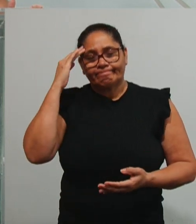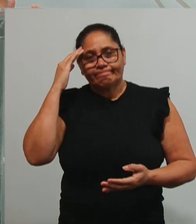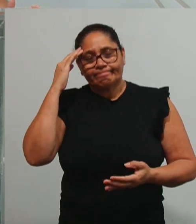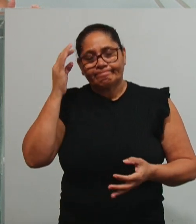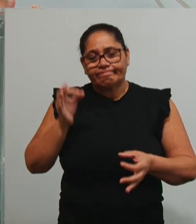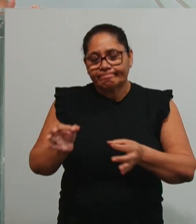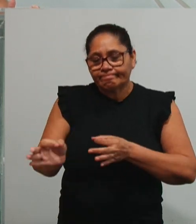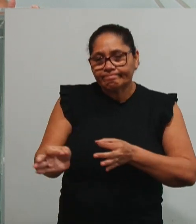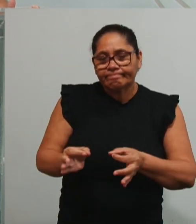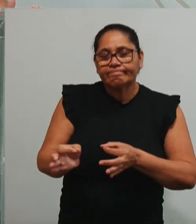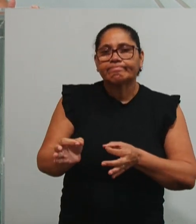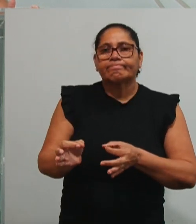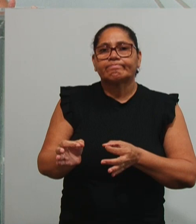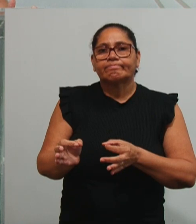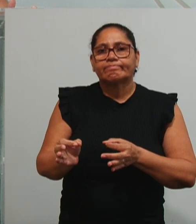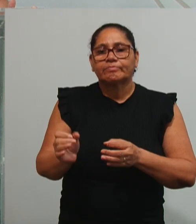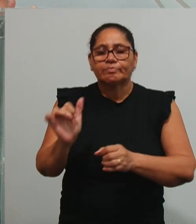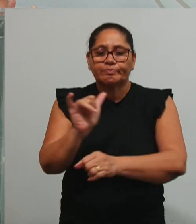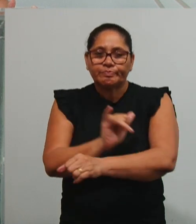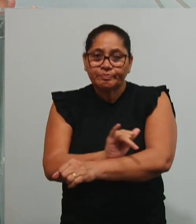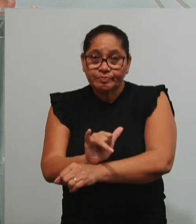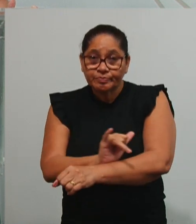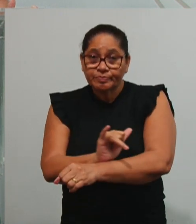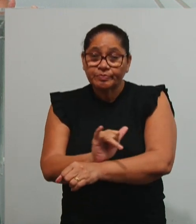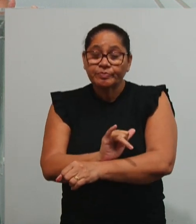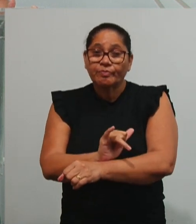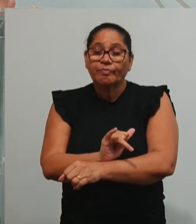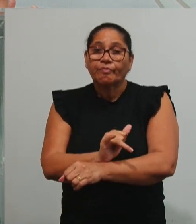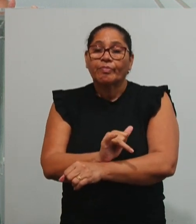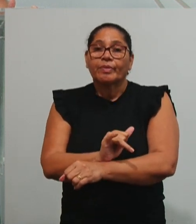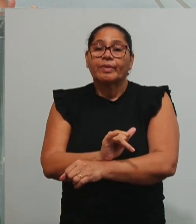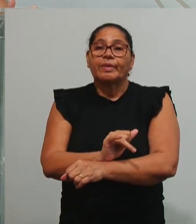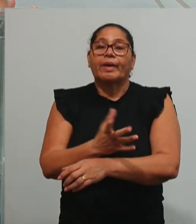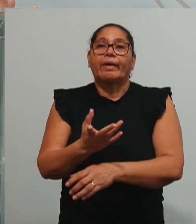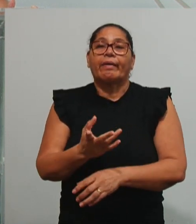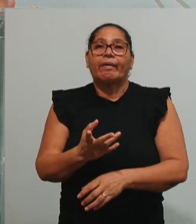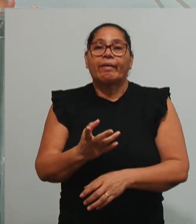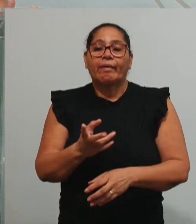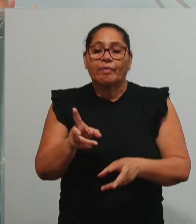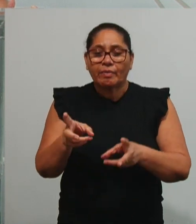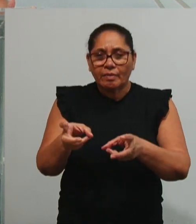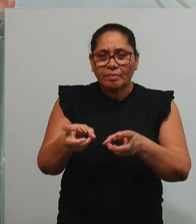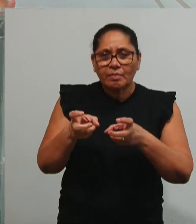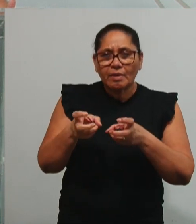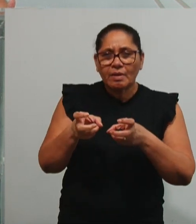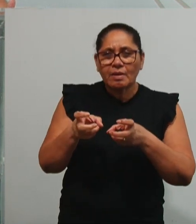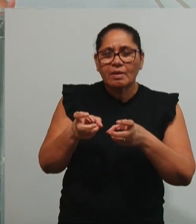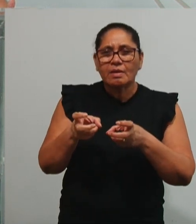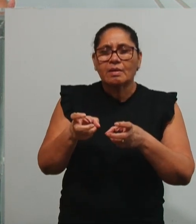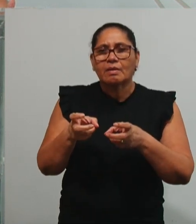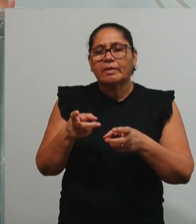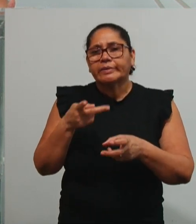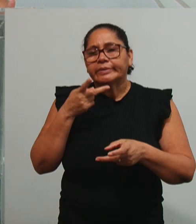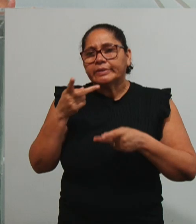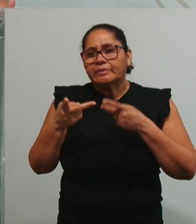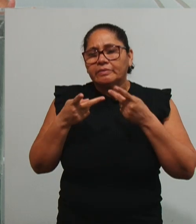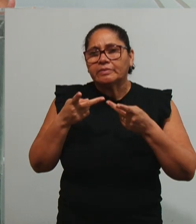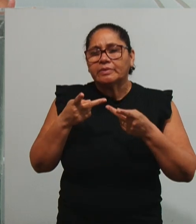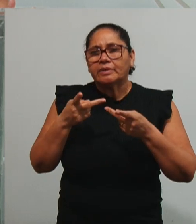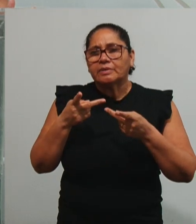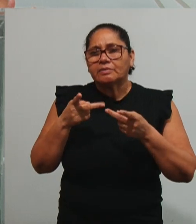ao entendimento sobre estratégia. Então, Mintzberg, como você percebe na leitura, ele faz